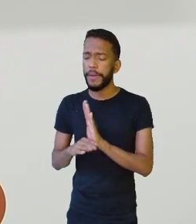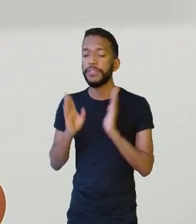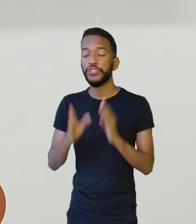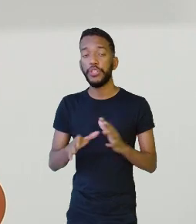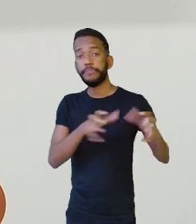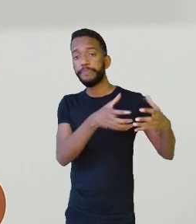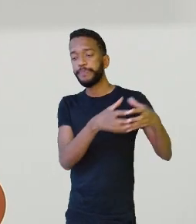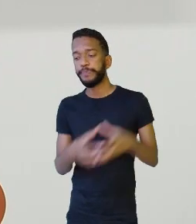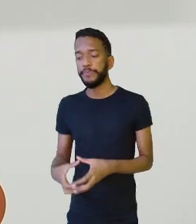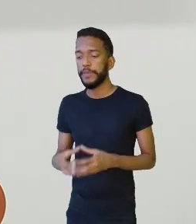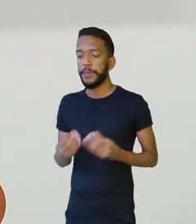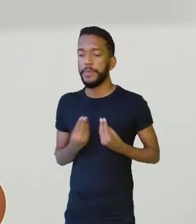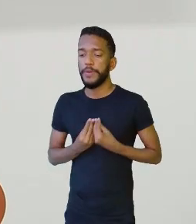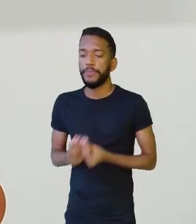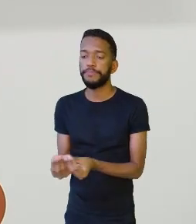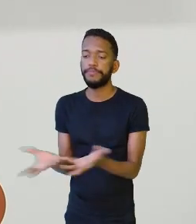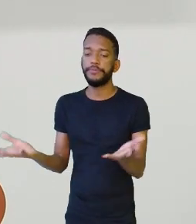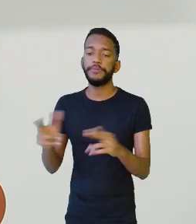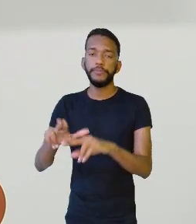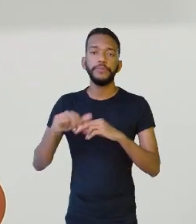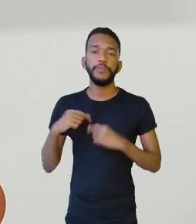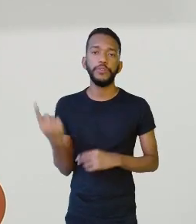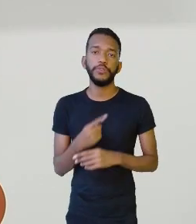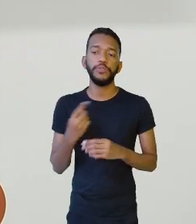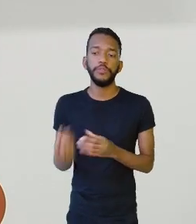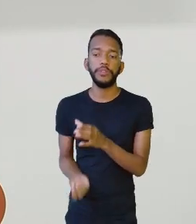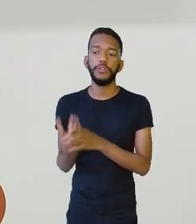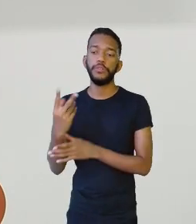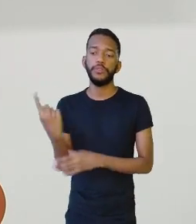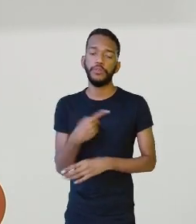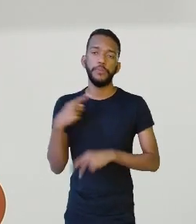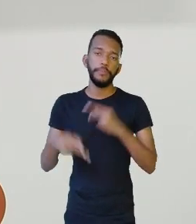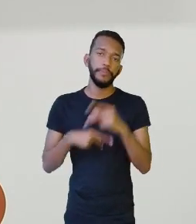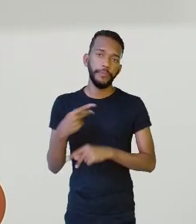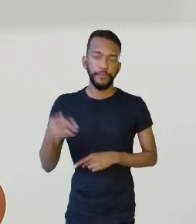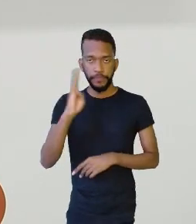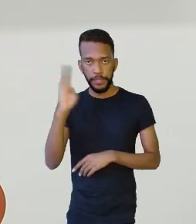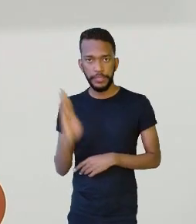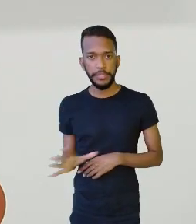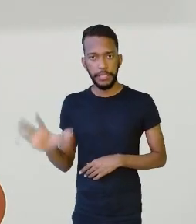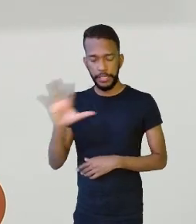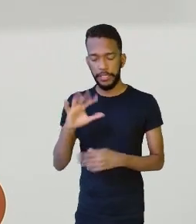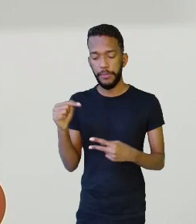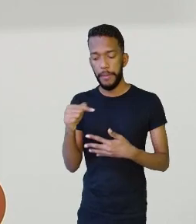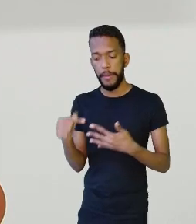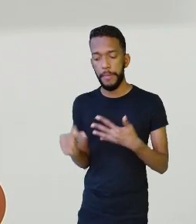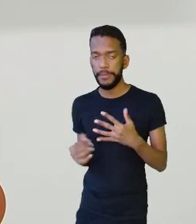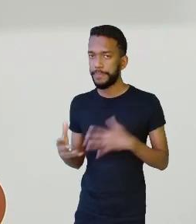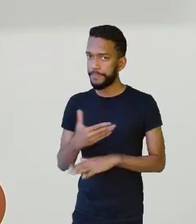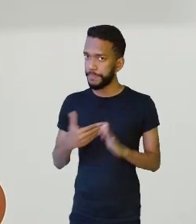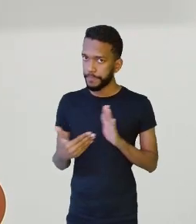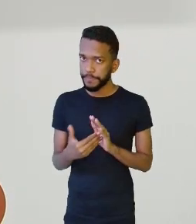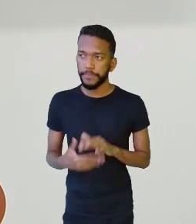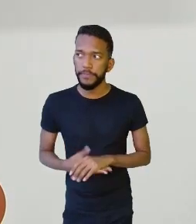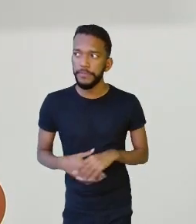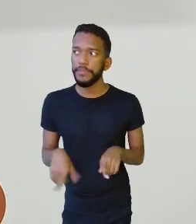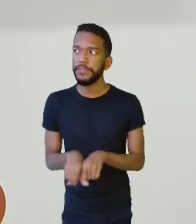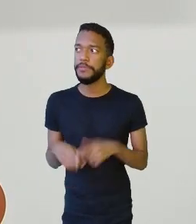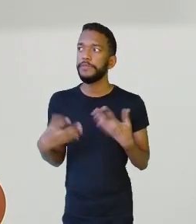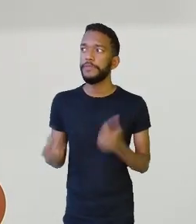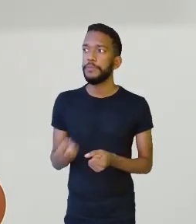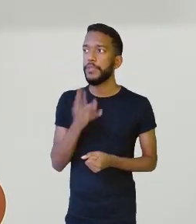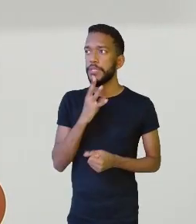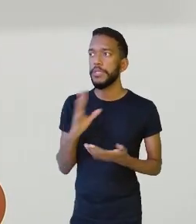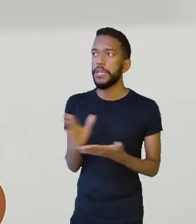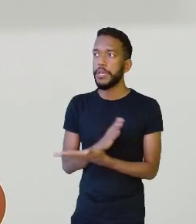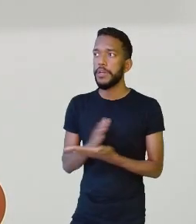de si. E aí formaram o nosso povo brasileiro, em todos os aspectos, tá? Vamos conhecer agora